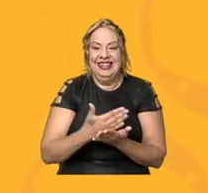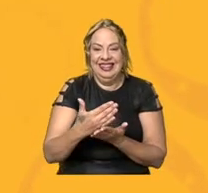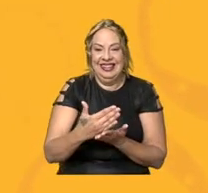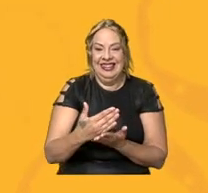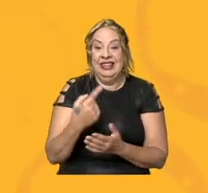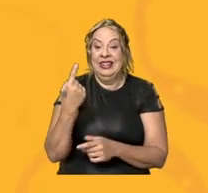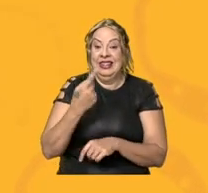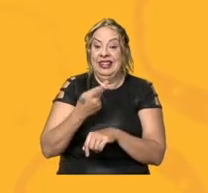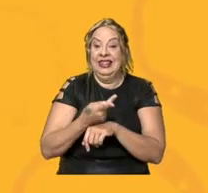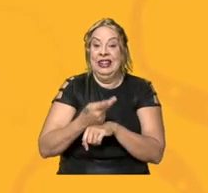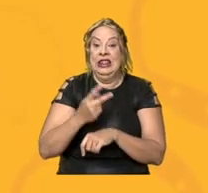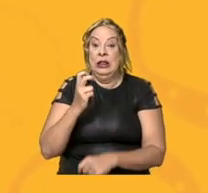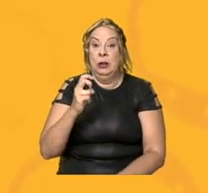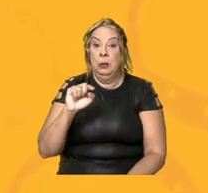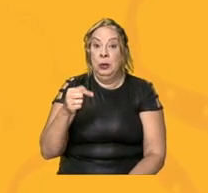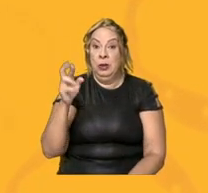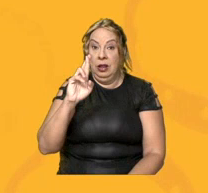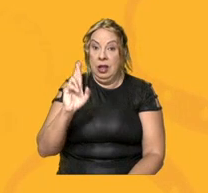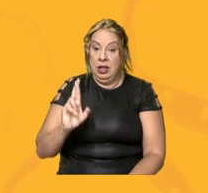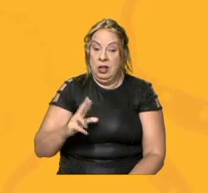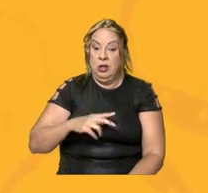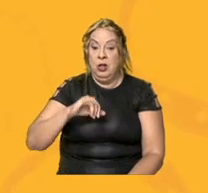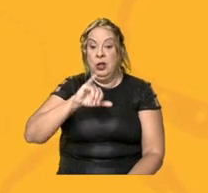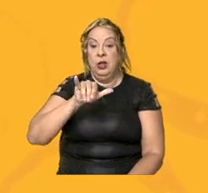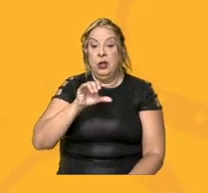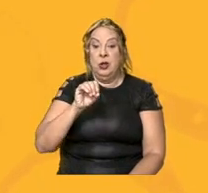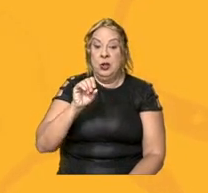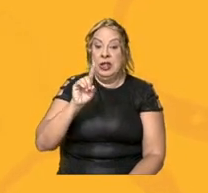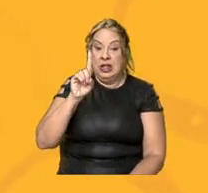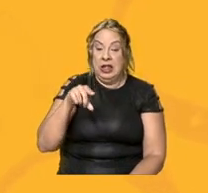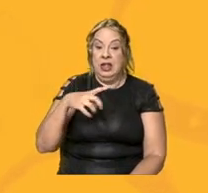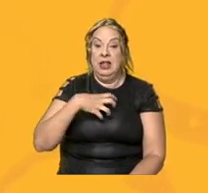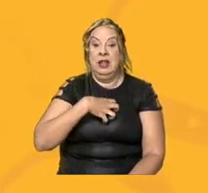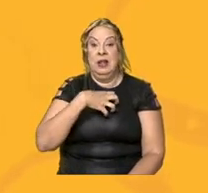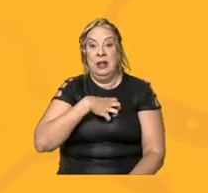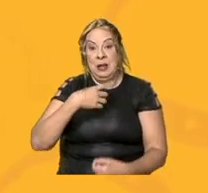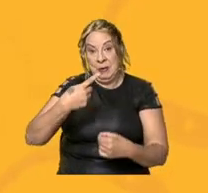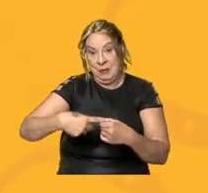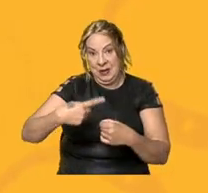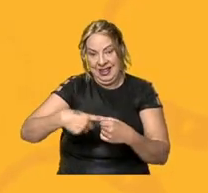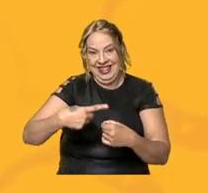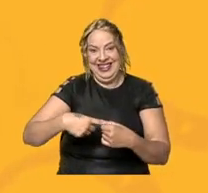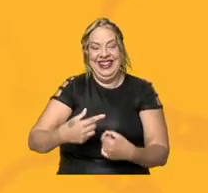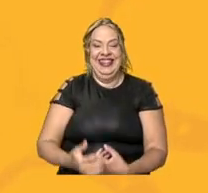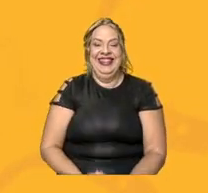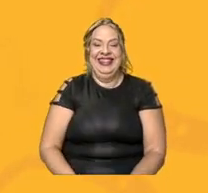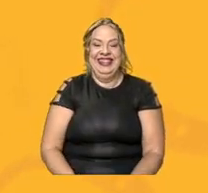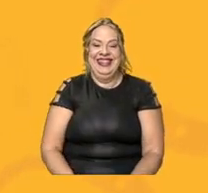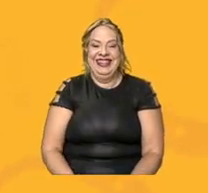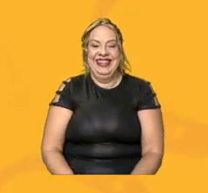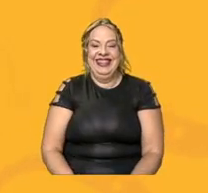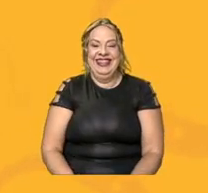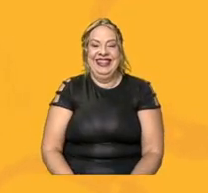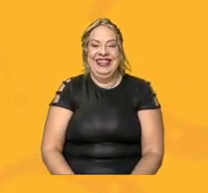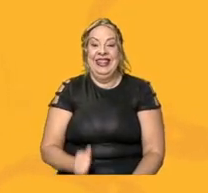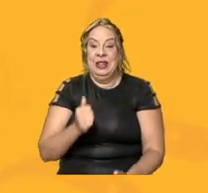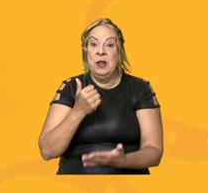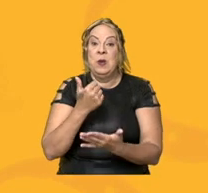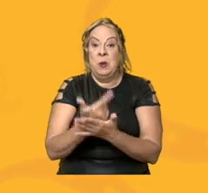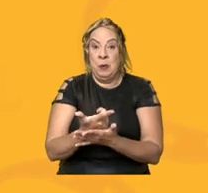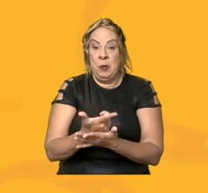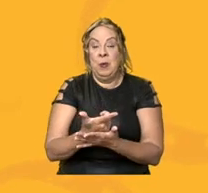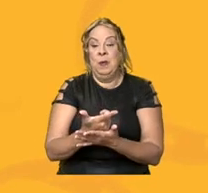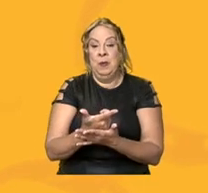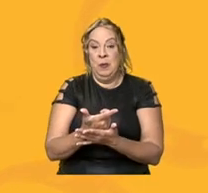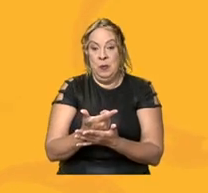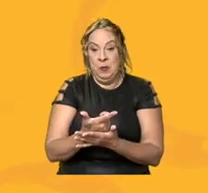primeiro prêmio, R$5.000, que saiu para o José Renato, da cidade Pé-Quente de Paripiranga, na Bahia. Olha ele na foto. Adquiriu o Caju Cap com